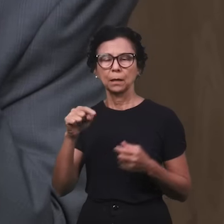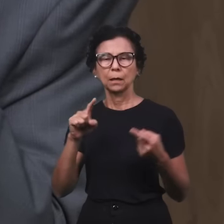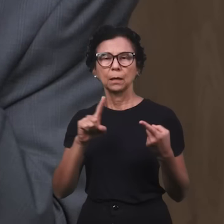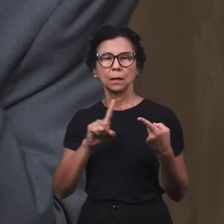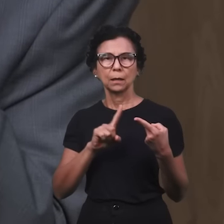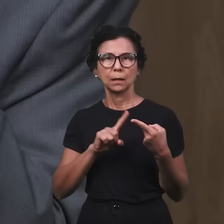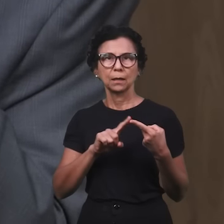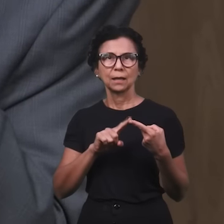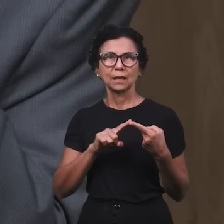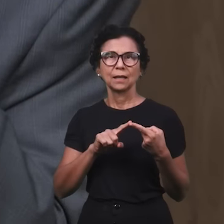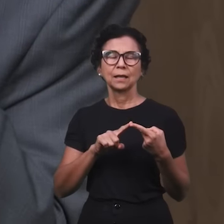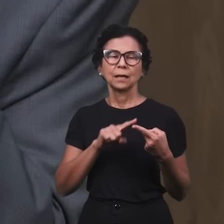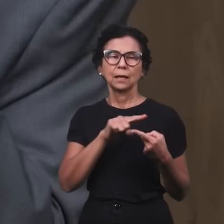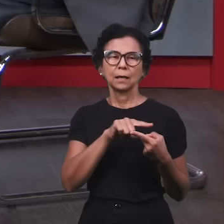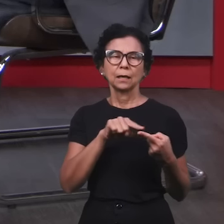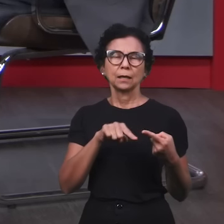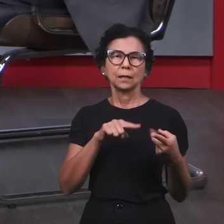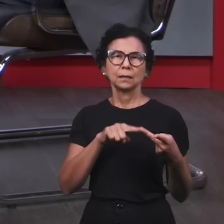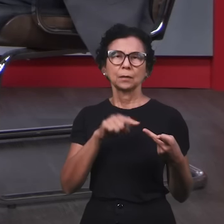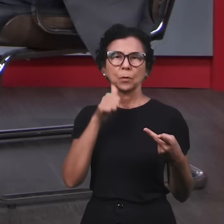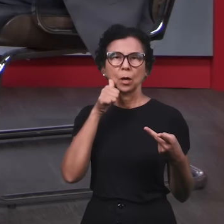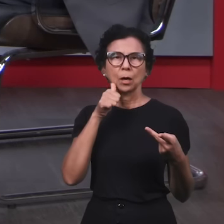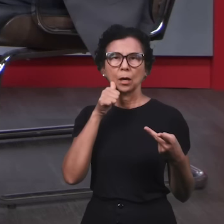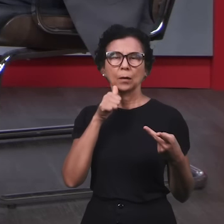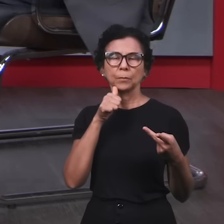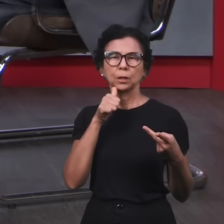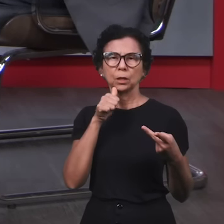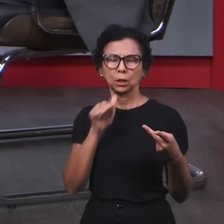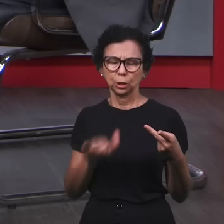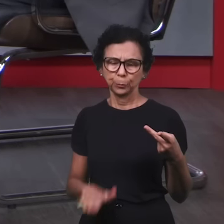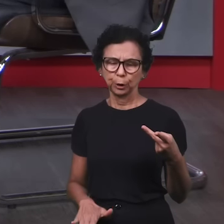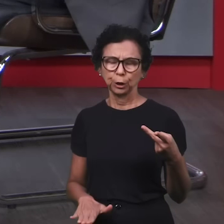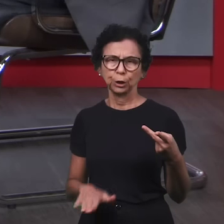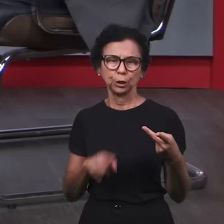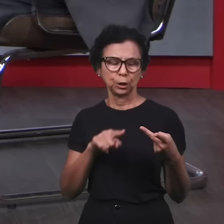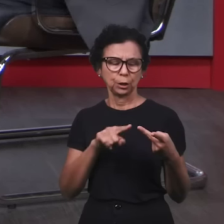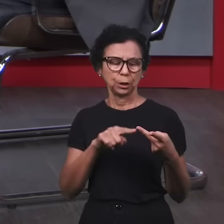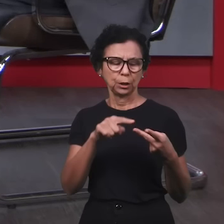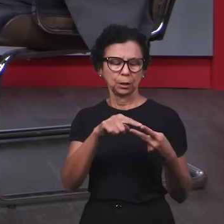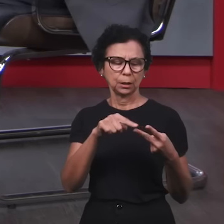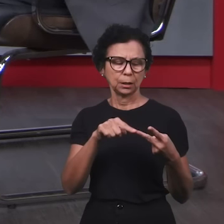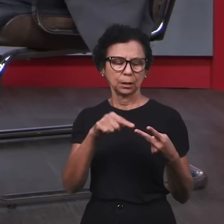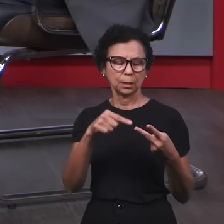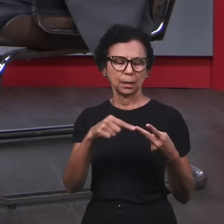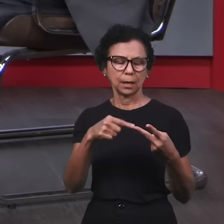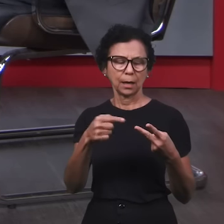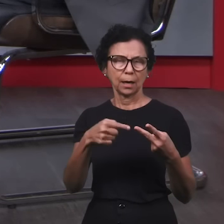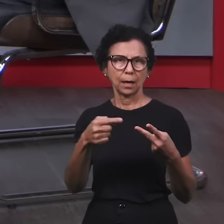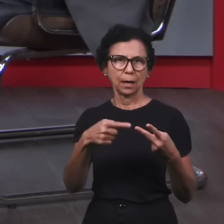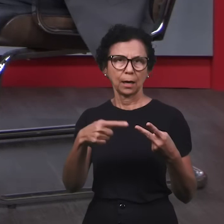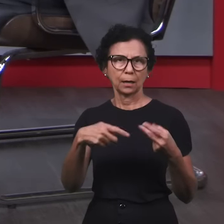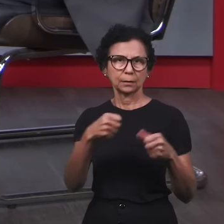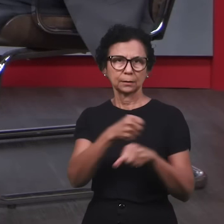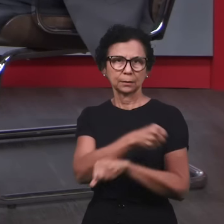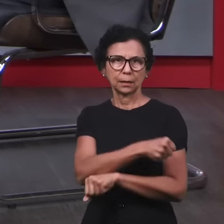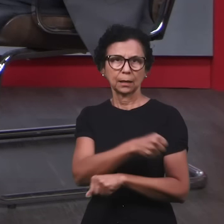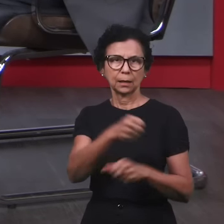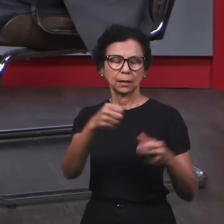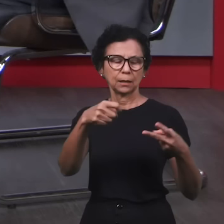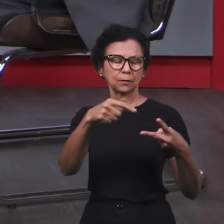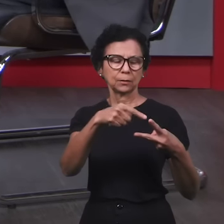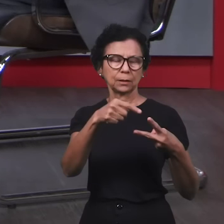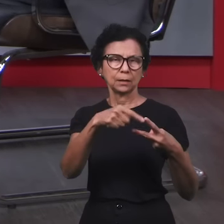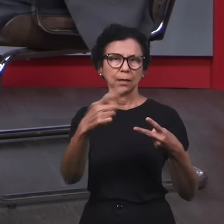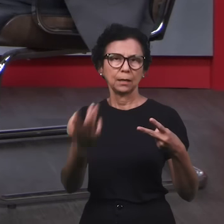como é que é? A escrava dele lá, a menina, depois a vinda dele a Israel,